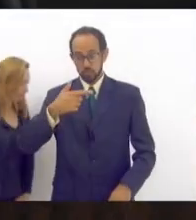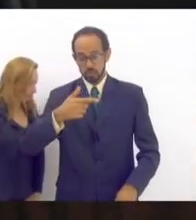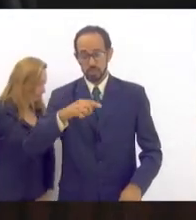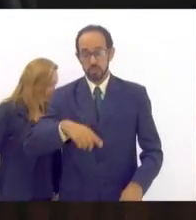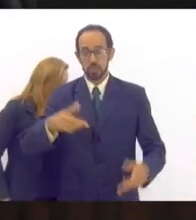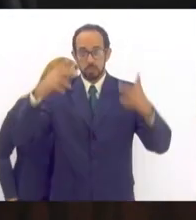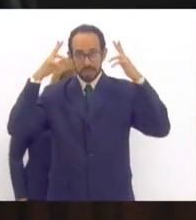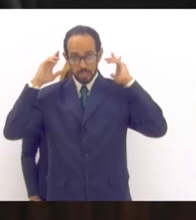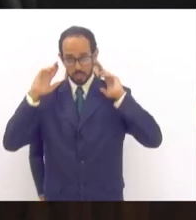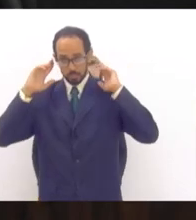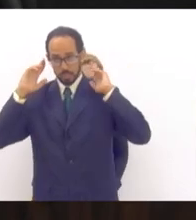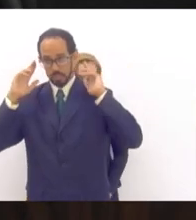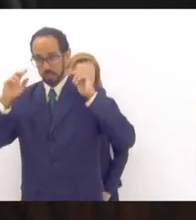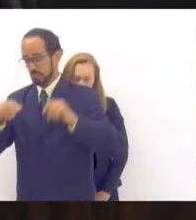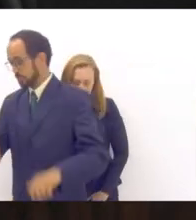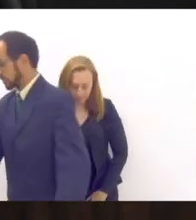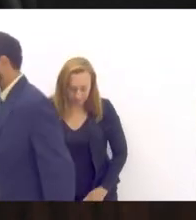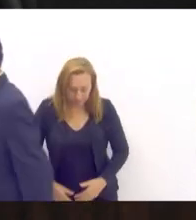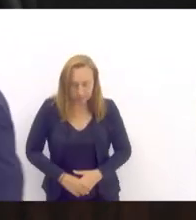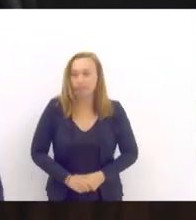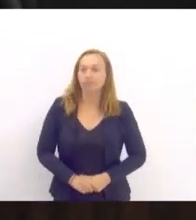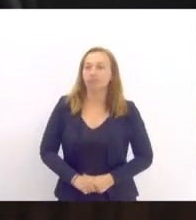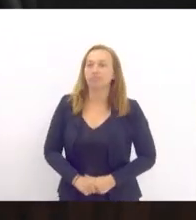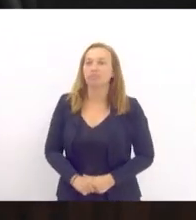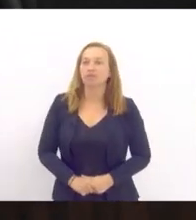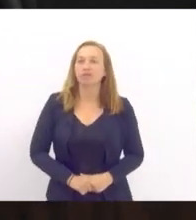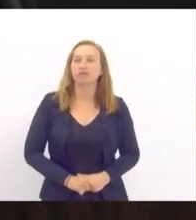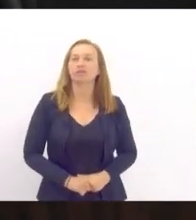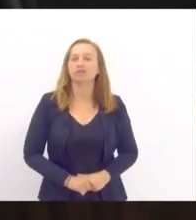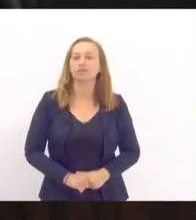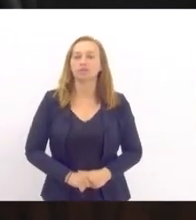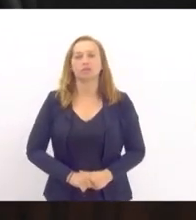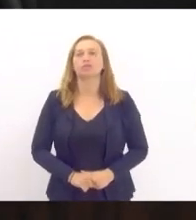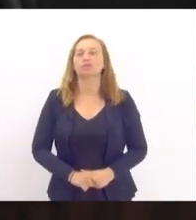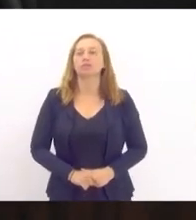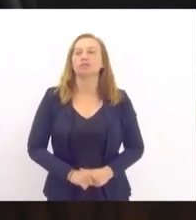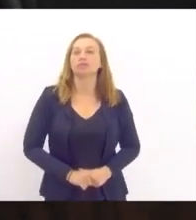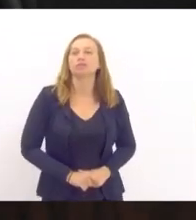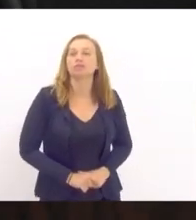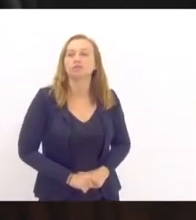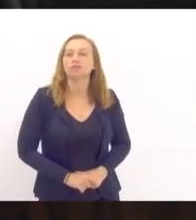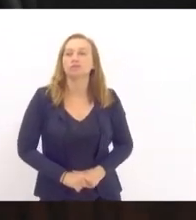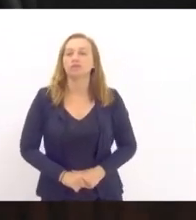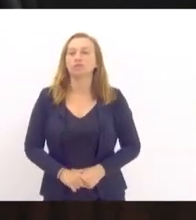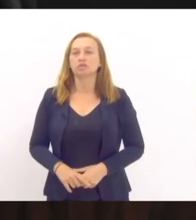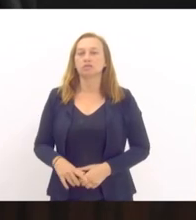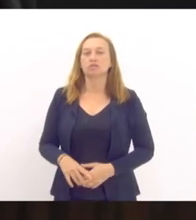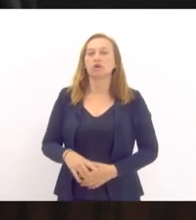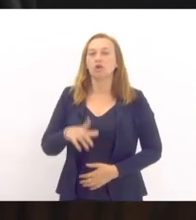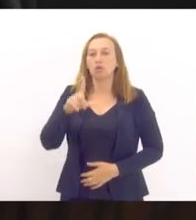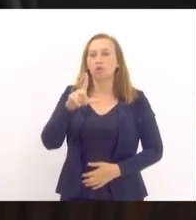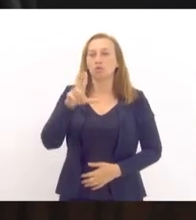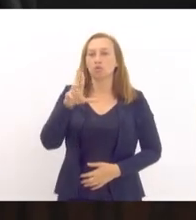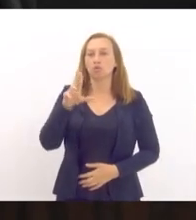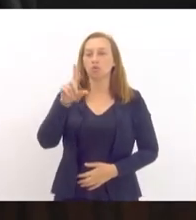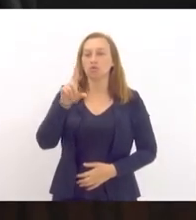que concede a medalha Tiradentes e respectivo de proma ao Senhor